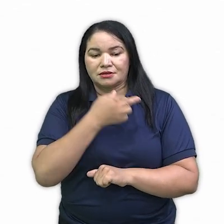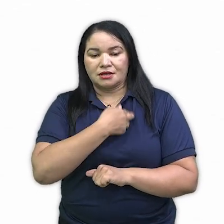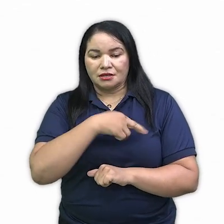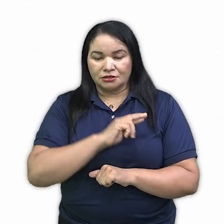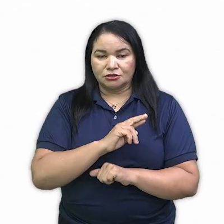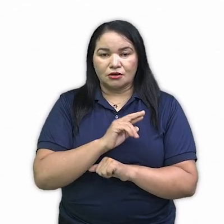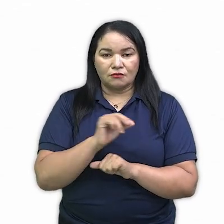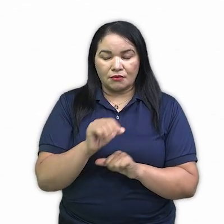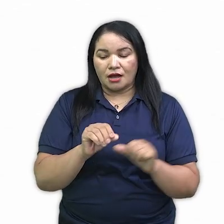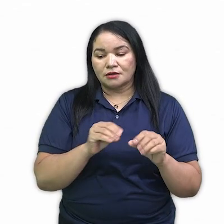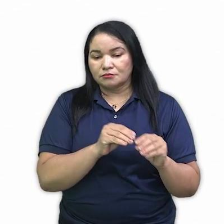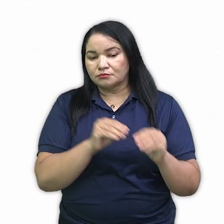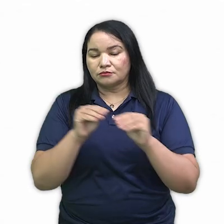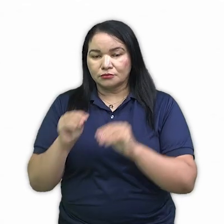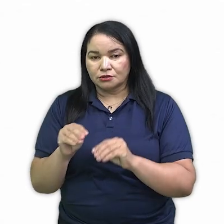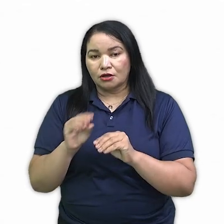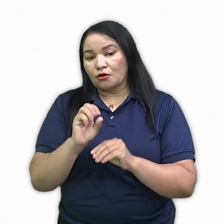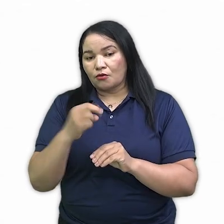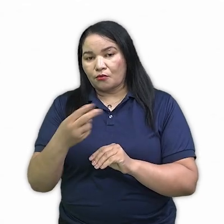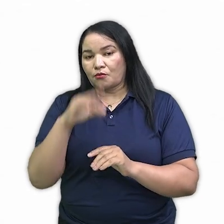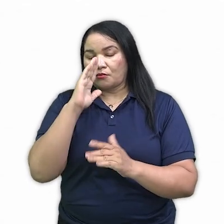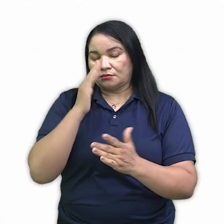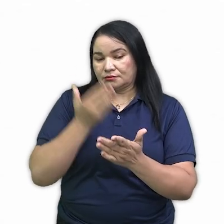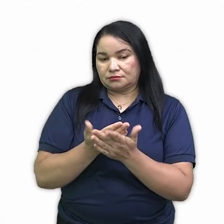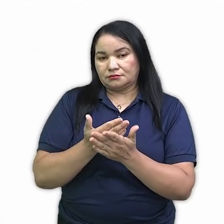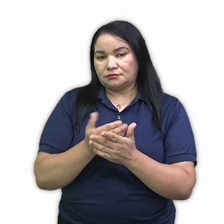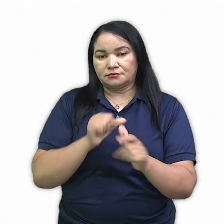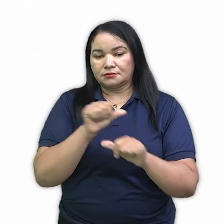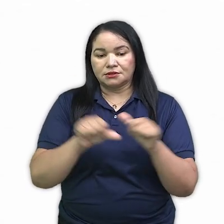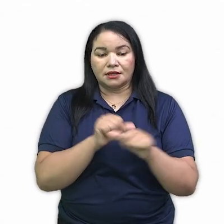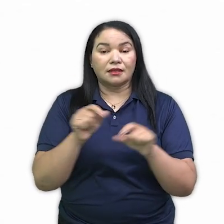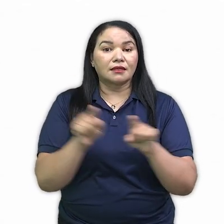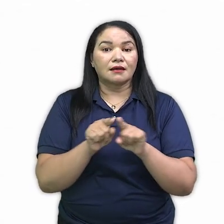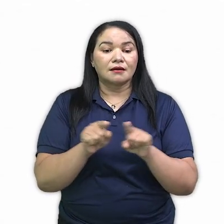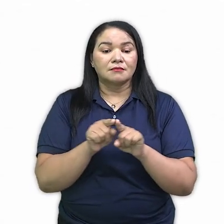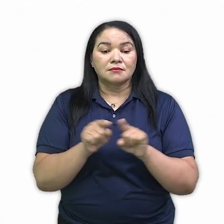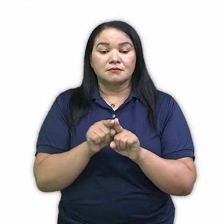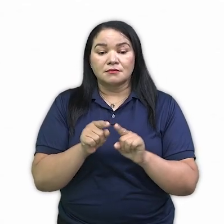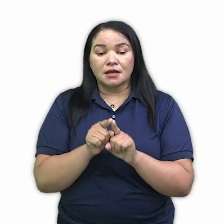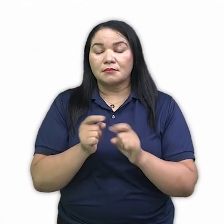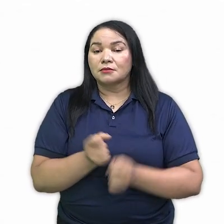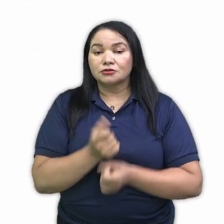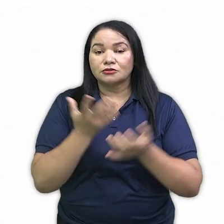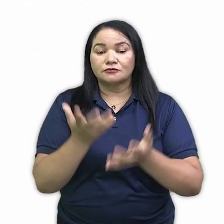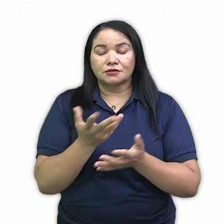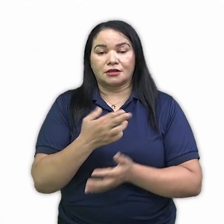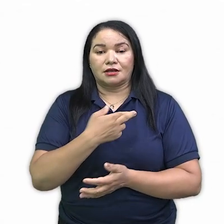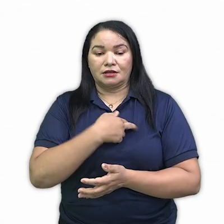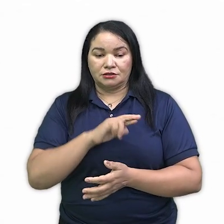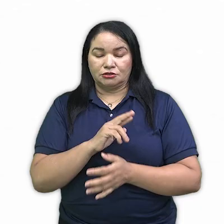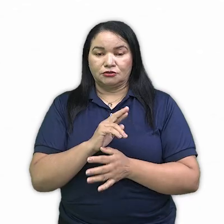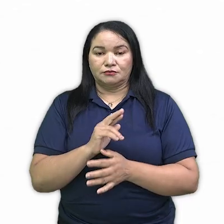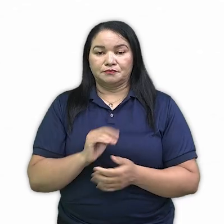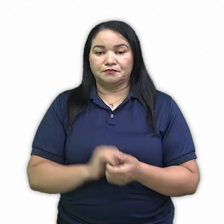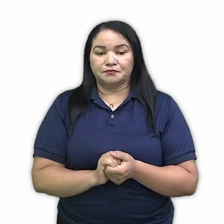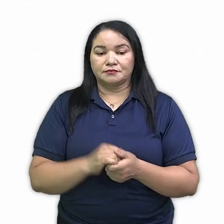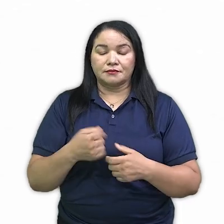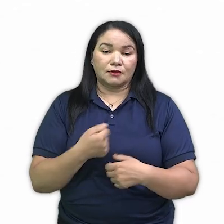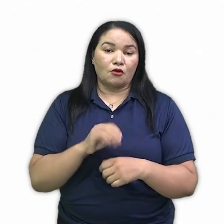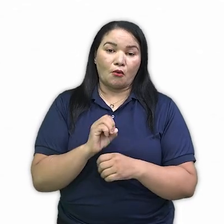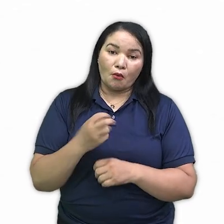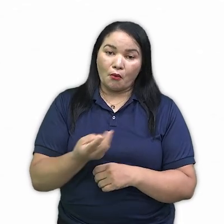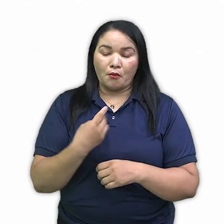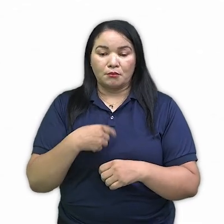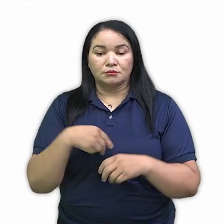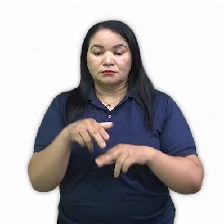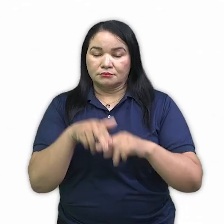religião ou crença e a liberdade de manifestar essa religião ou crença